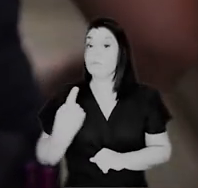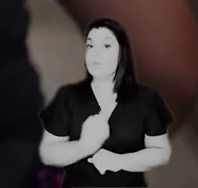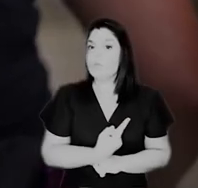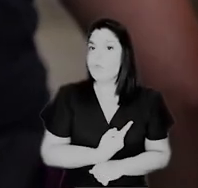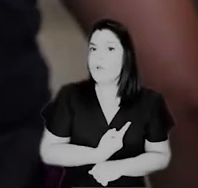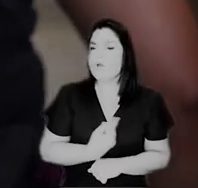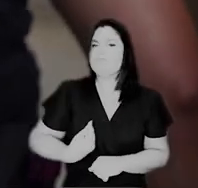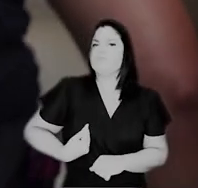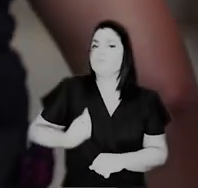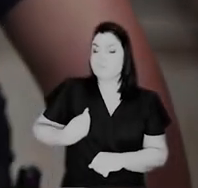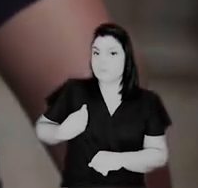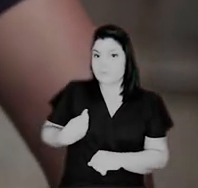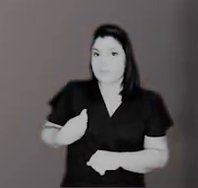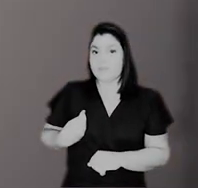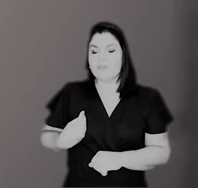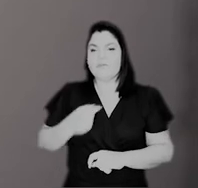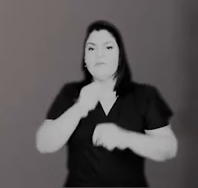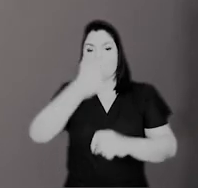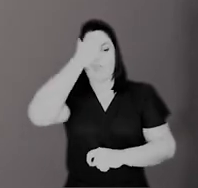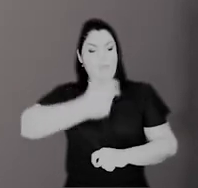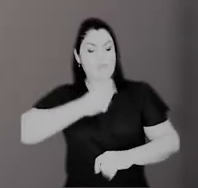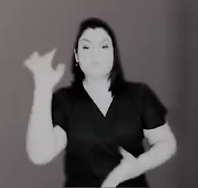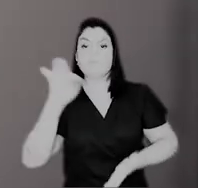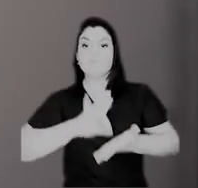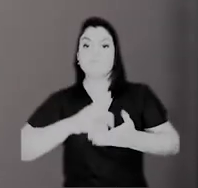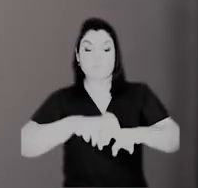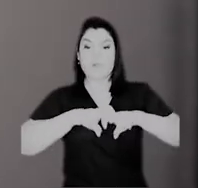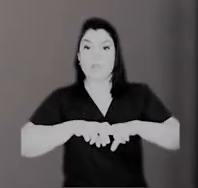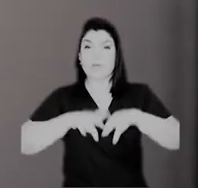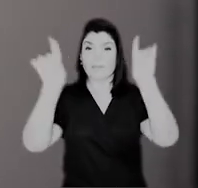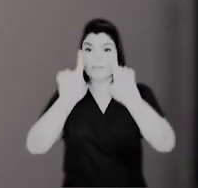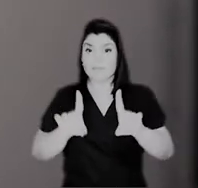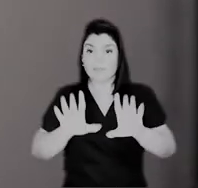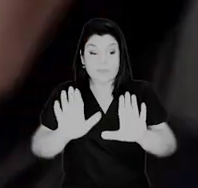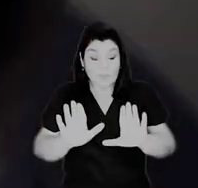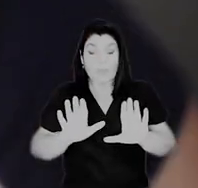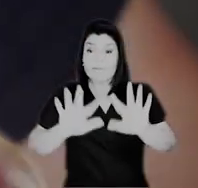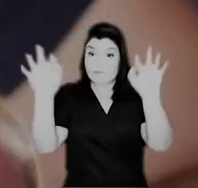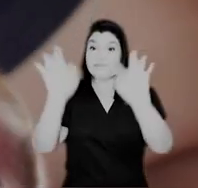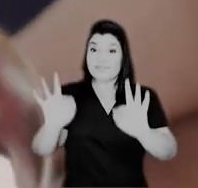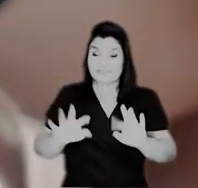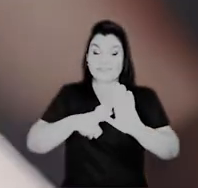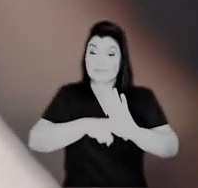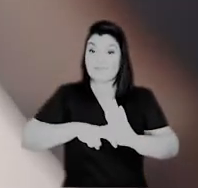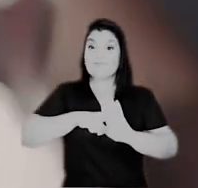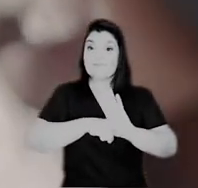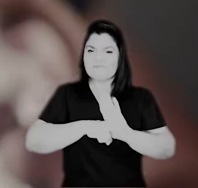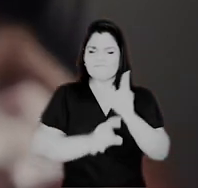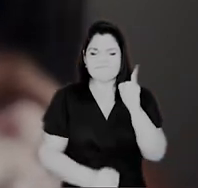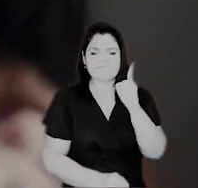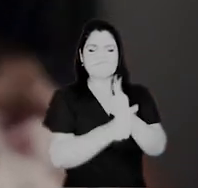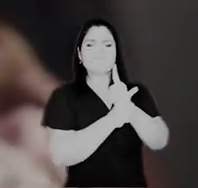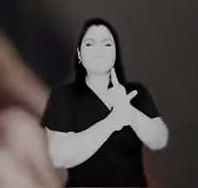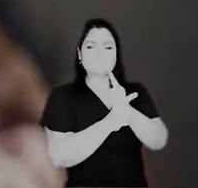A gente não deixa de viver, a gente não deixa de ser quem a gente é por causa da deficiência. Eu sou muito feliz por ser